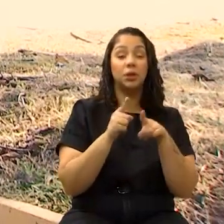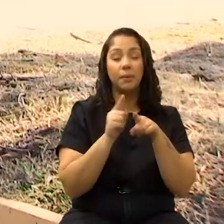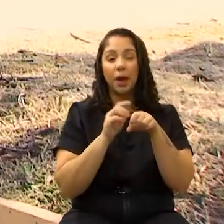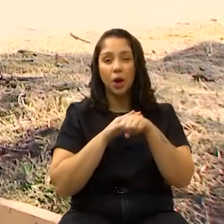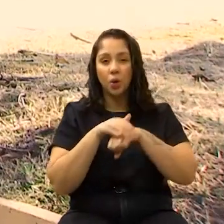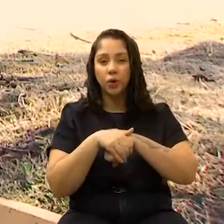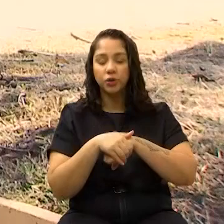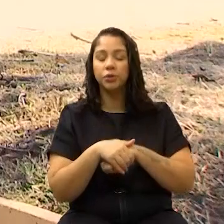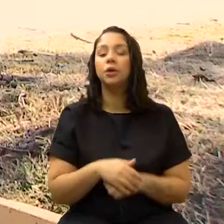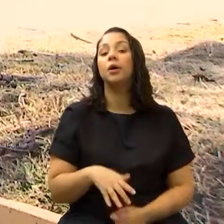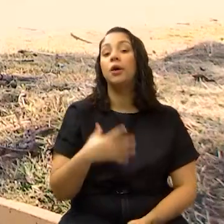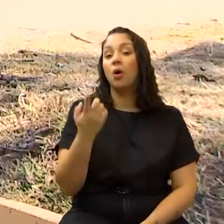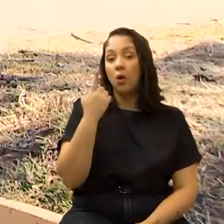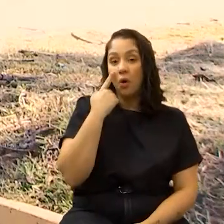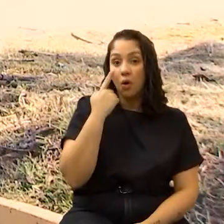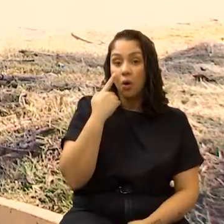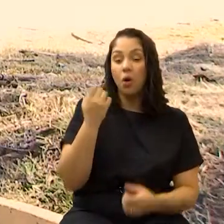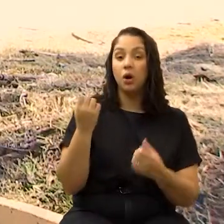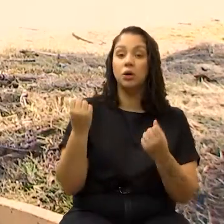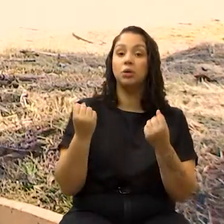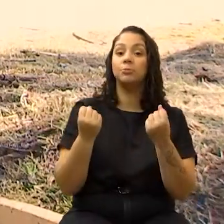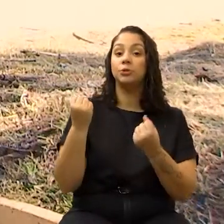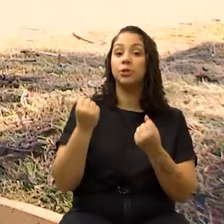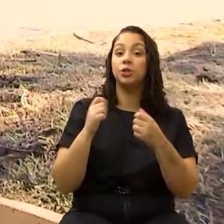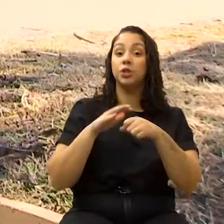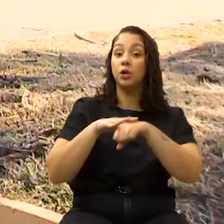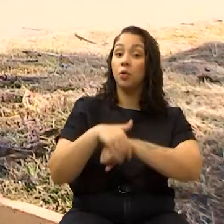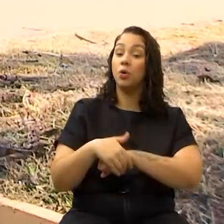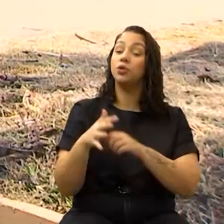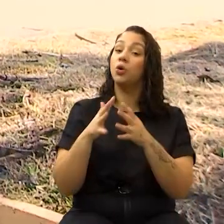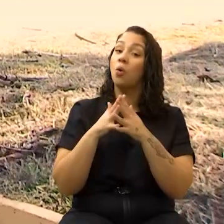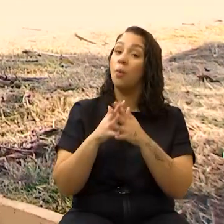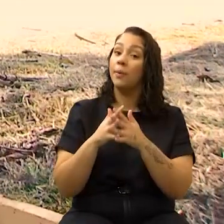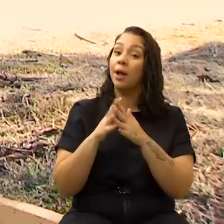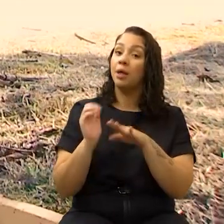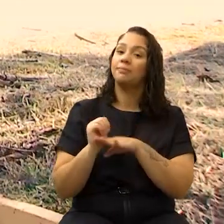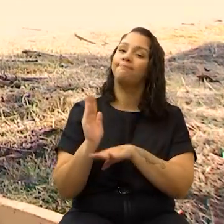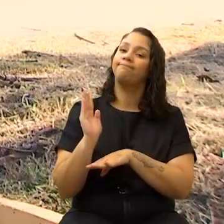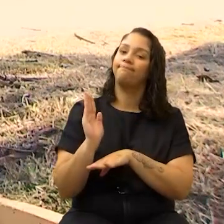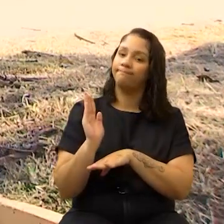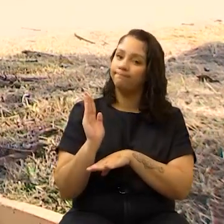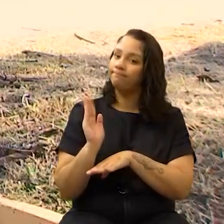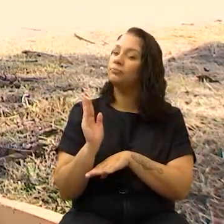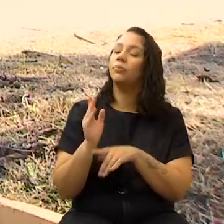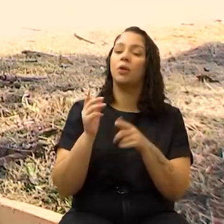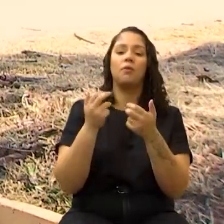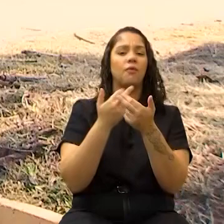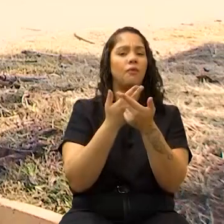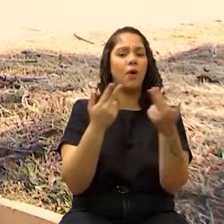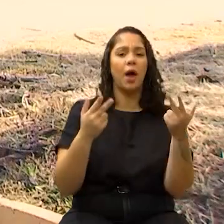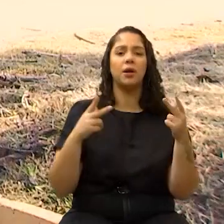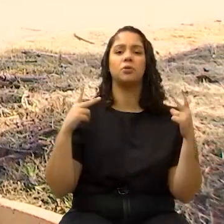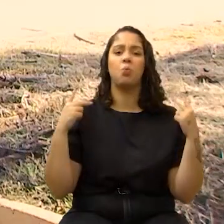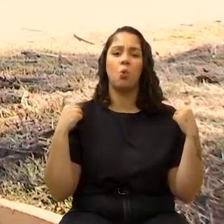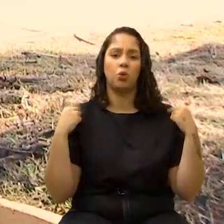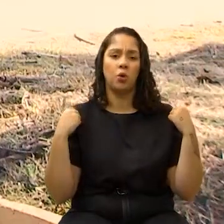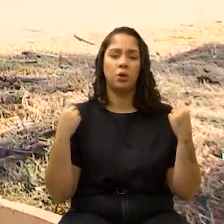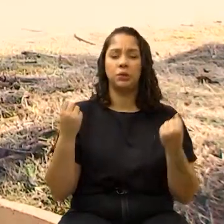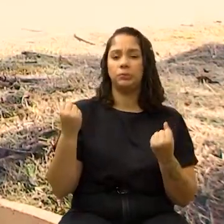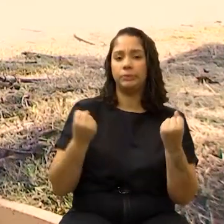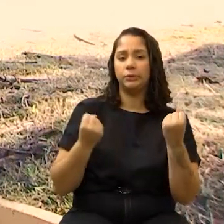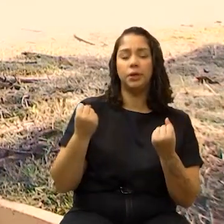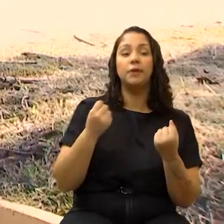evitar, Tenente? Olha, o dirigir à noite é sempre mais complicado. Muitos motoristas, às vezes, não têm uma